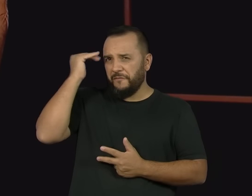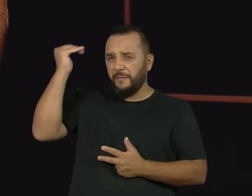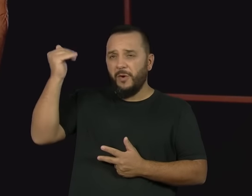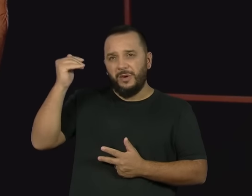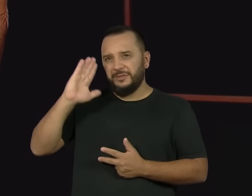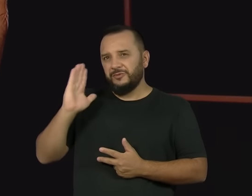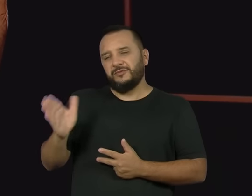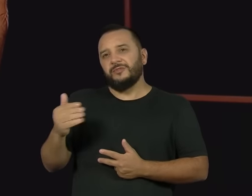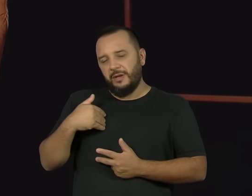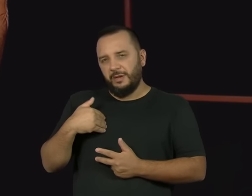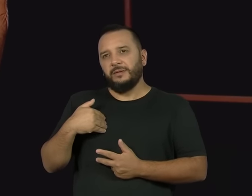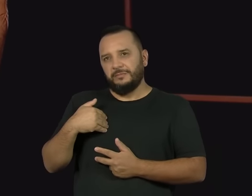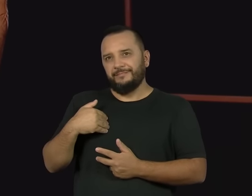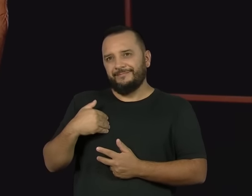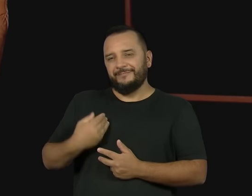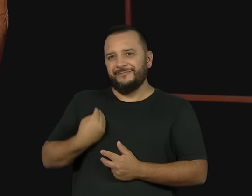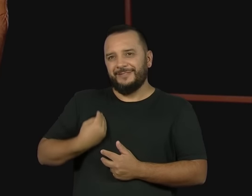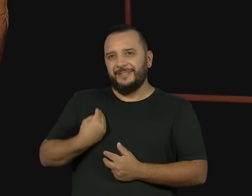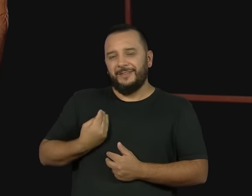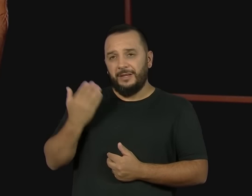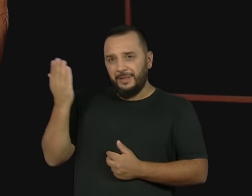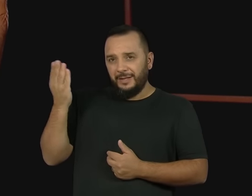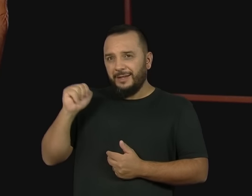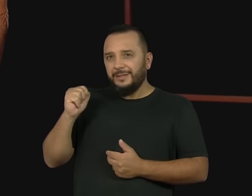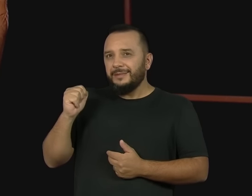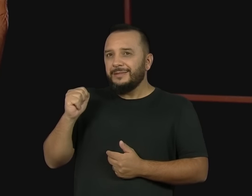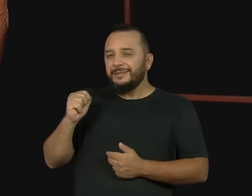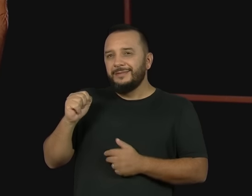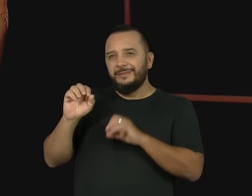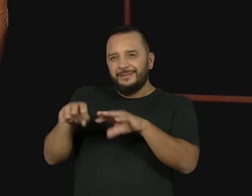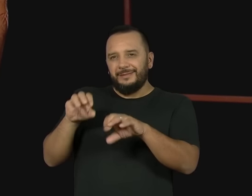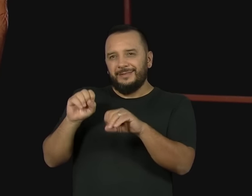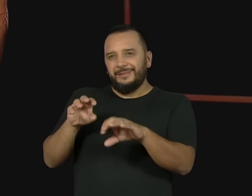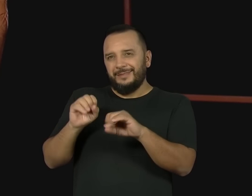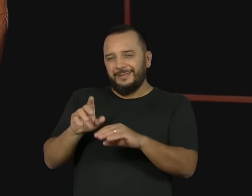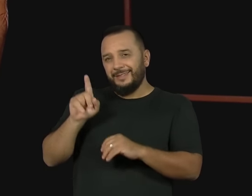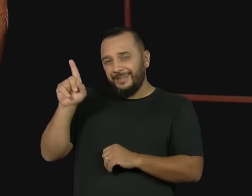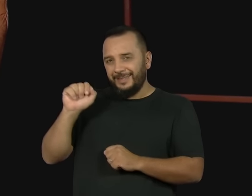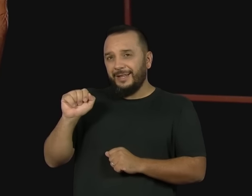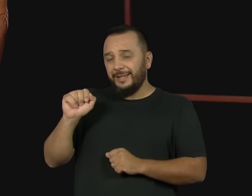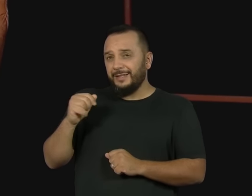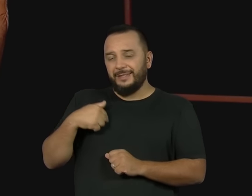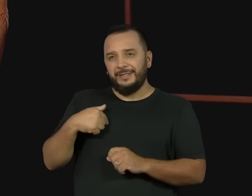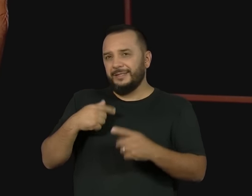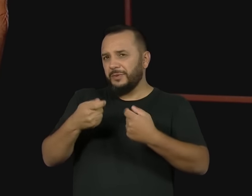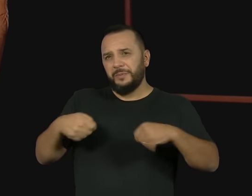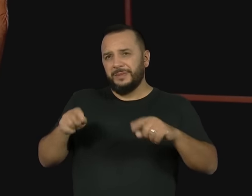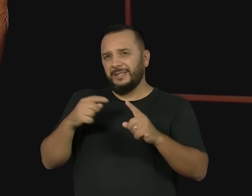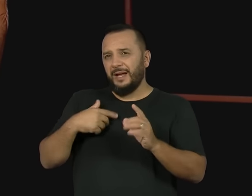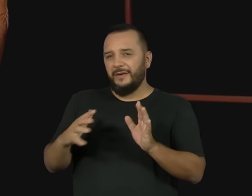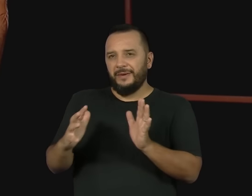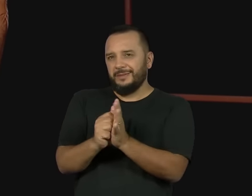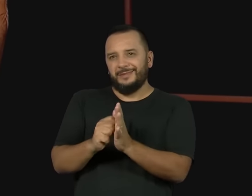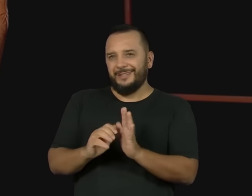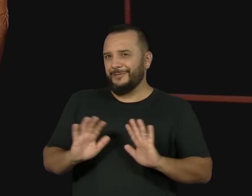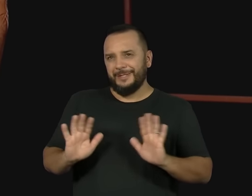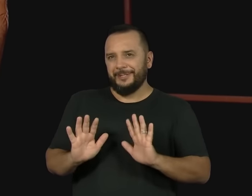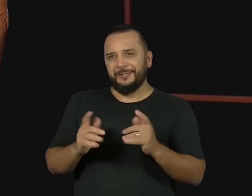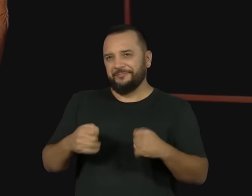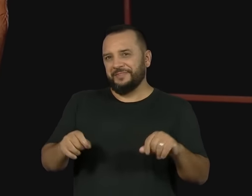também, que davam aula. Você não precisava nem se inscrever, na verdade.